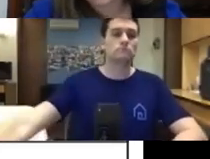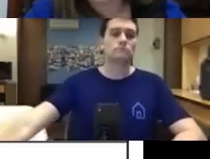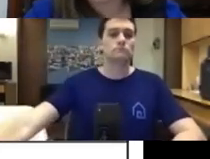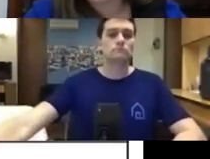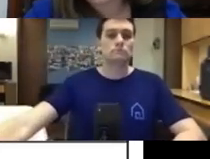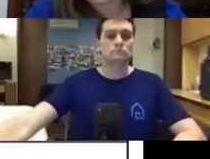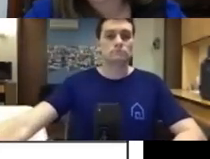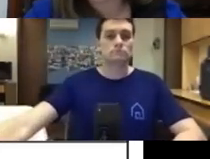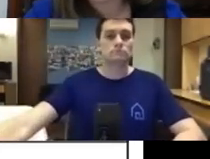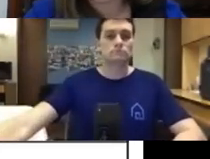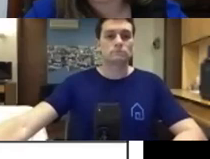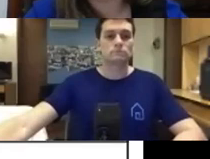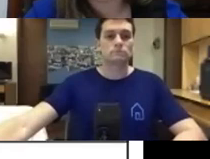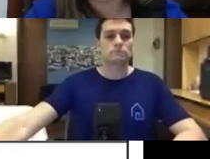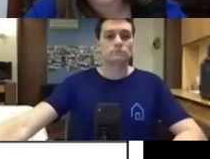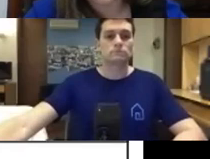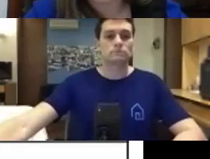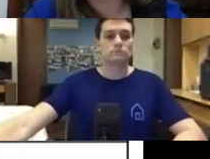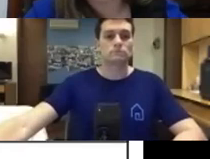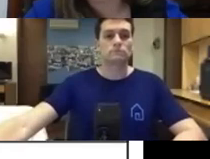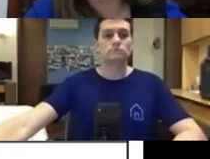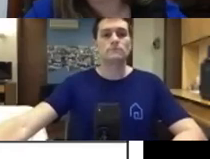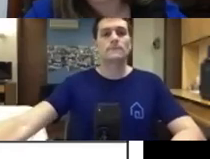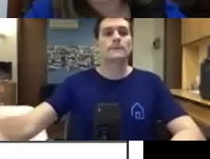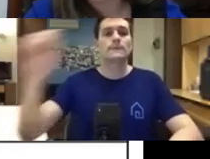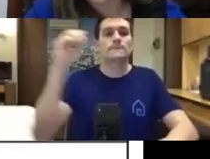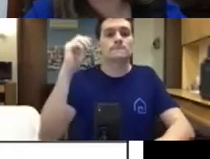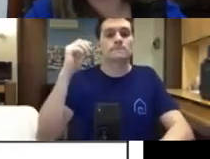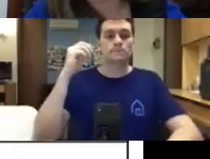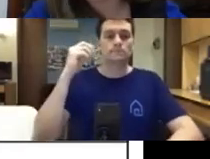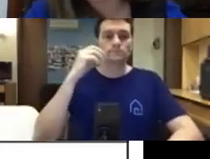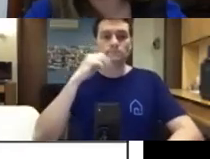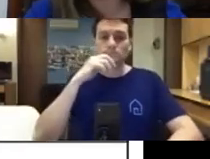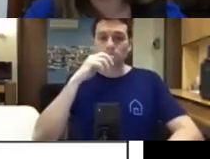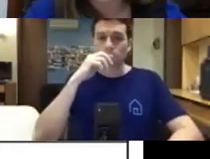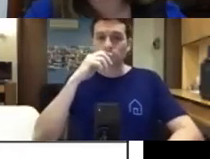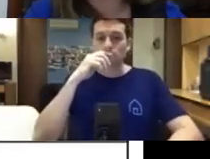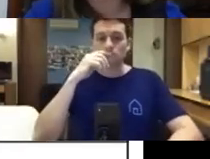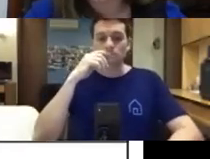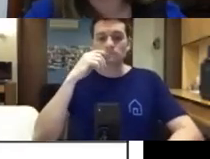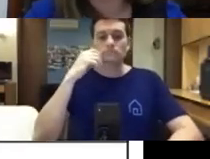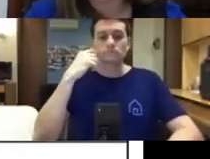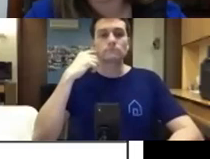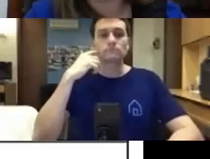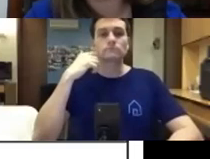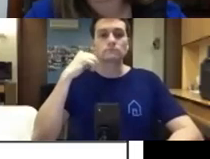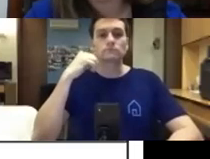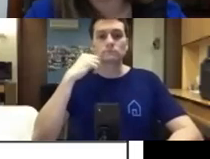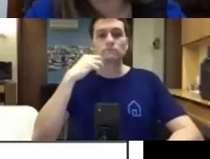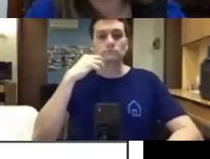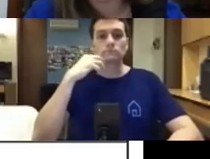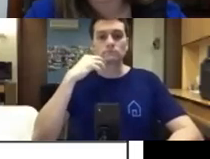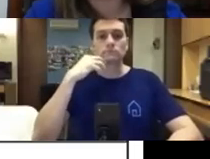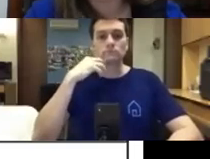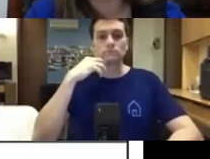incêndio real, a gente tem como avaliar a que temperatura chegou ao concreto através de outros ensaios, né? Ensaios químicos,